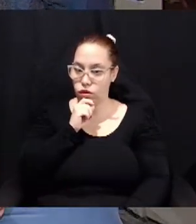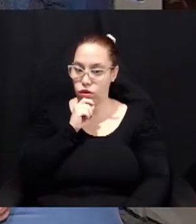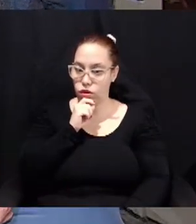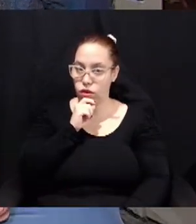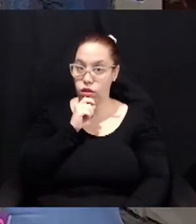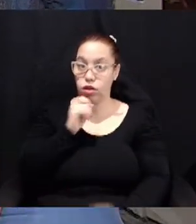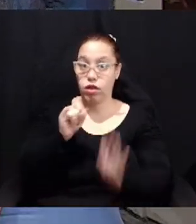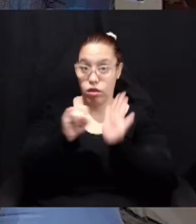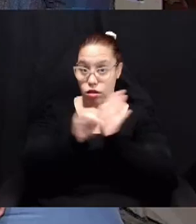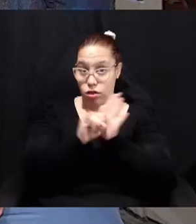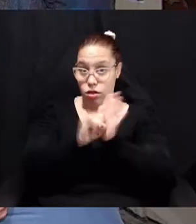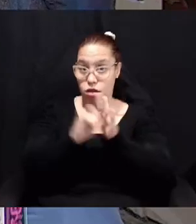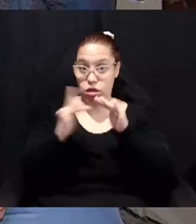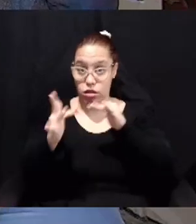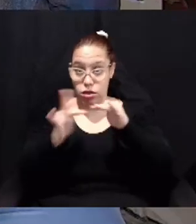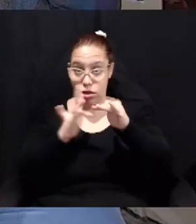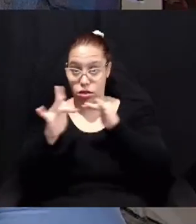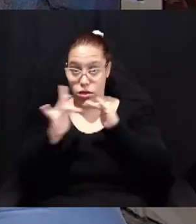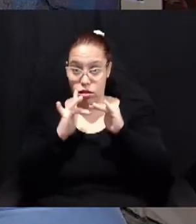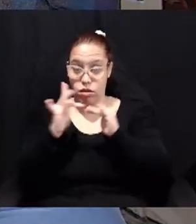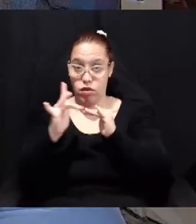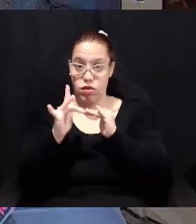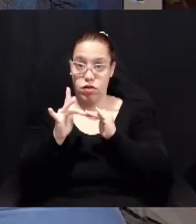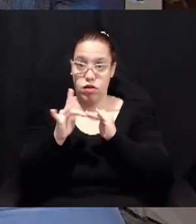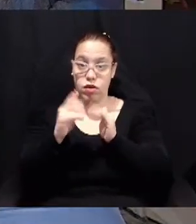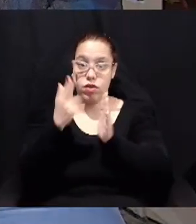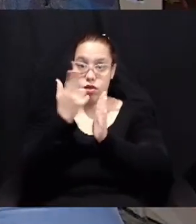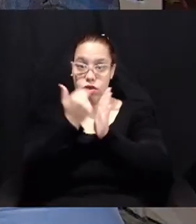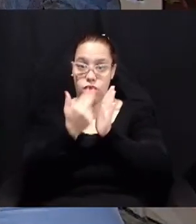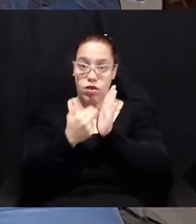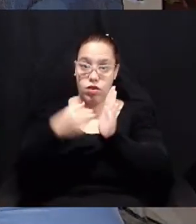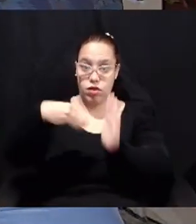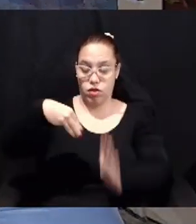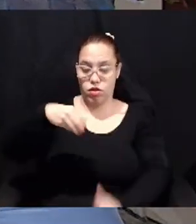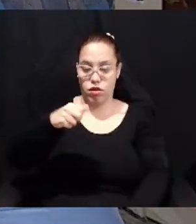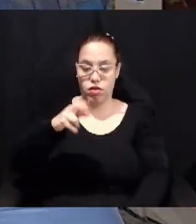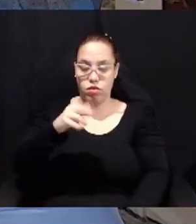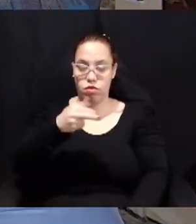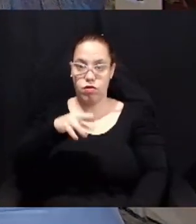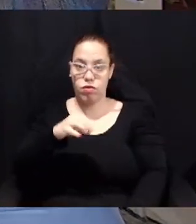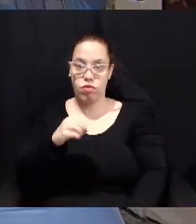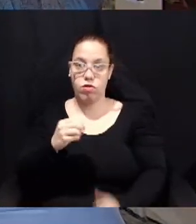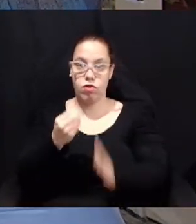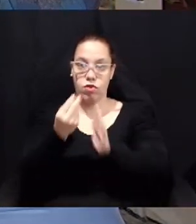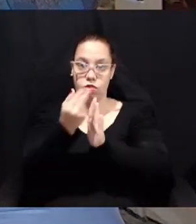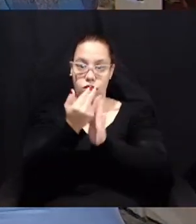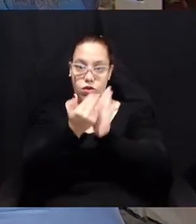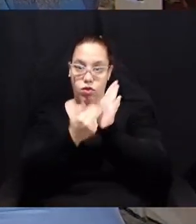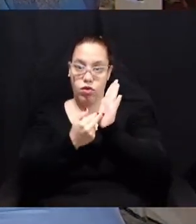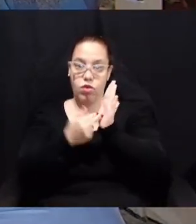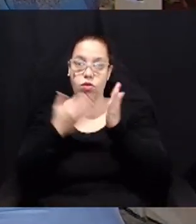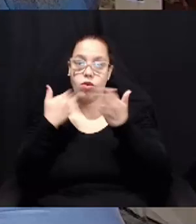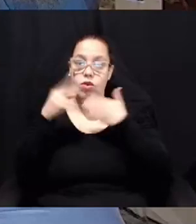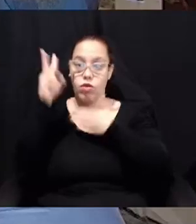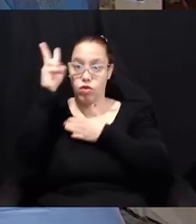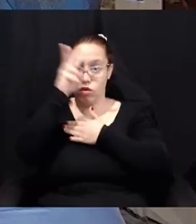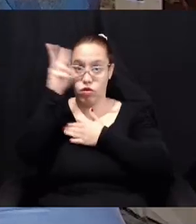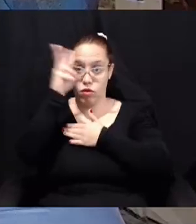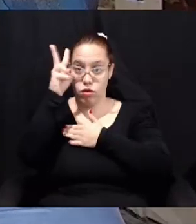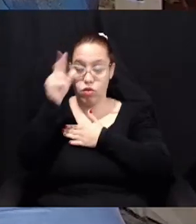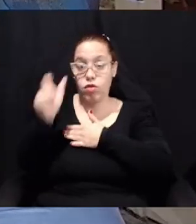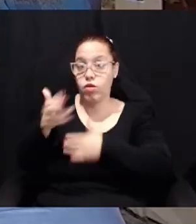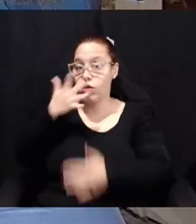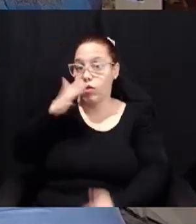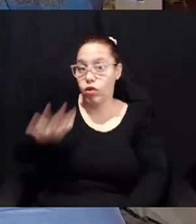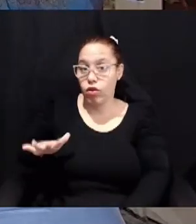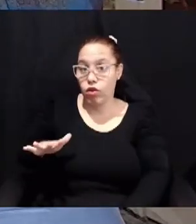redes sociais, e desenhado pelo Maurício Ada. E o Giz, ele conta a história de uma pequena garotinha palestina